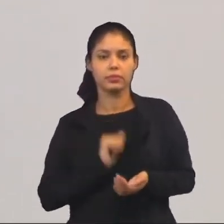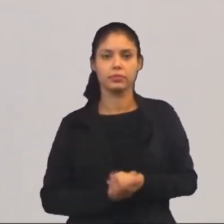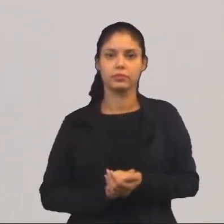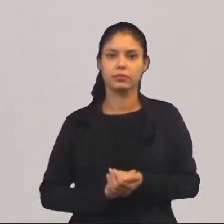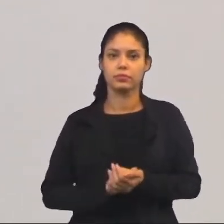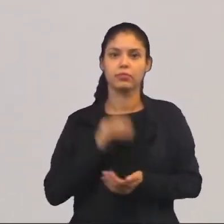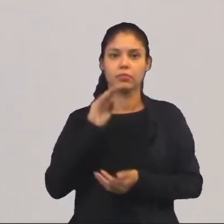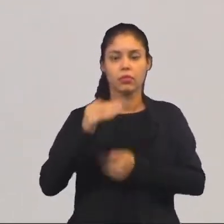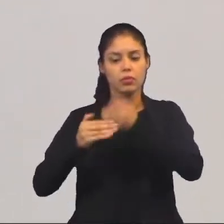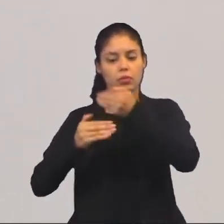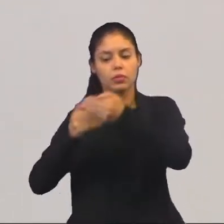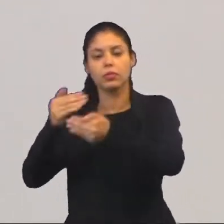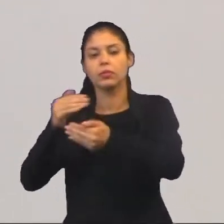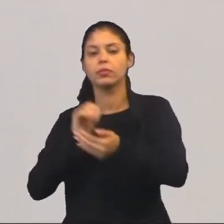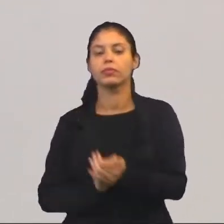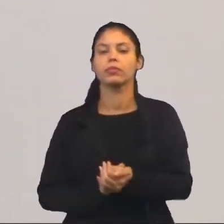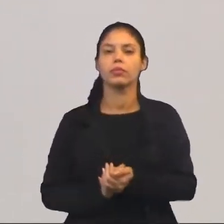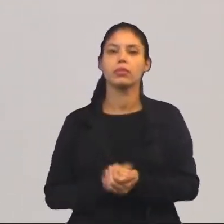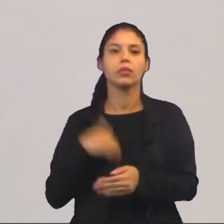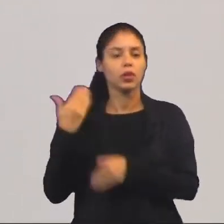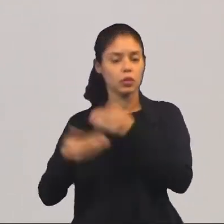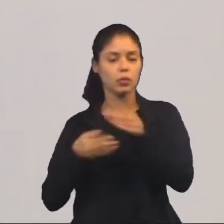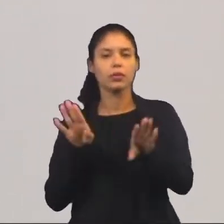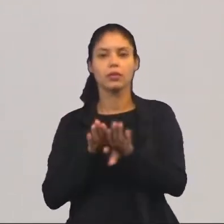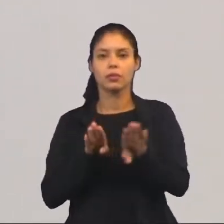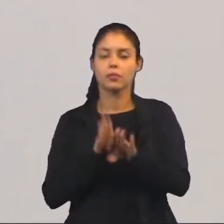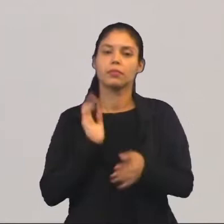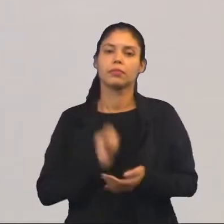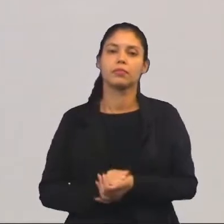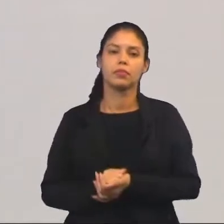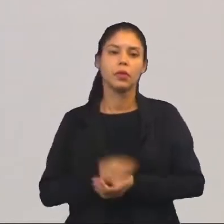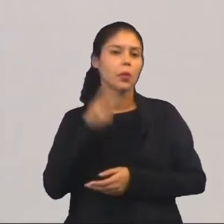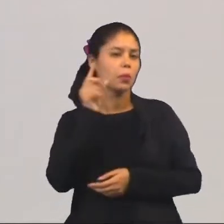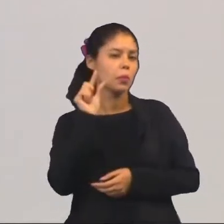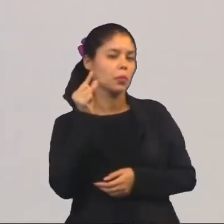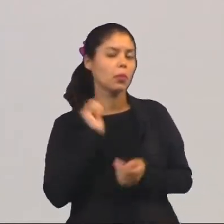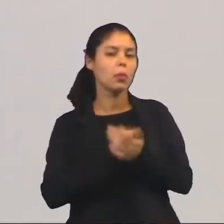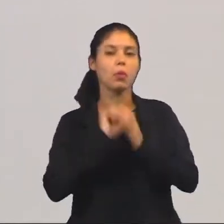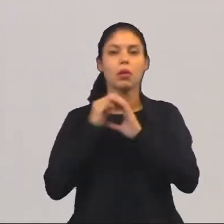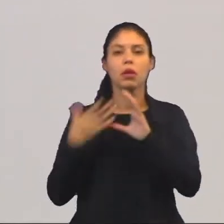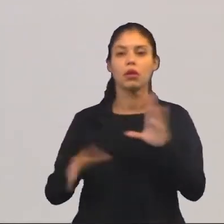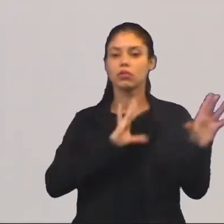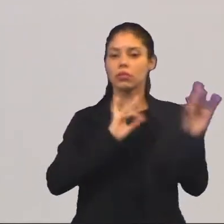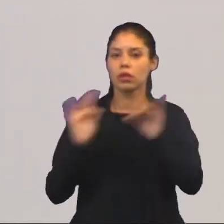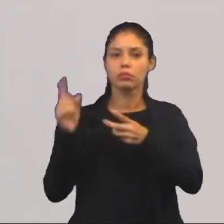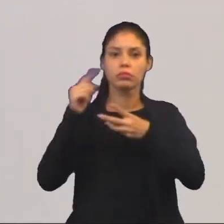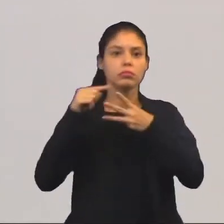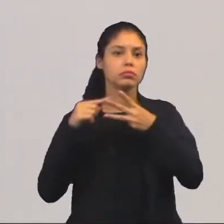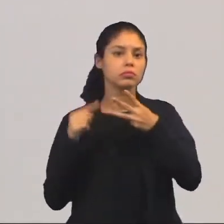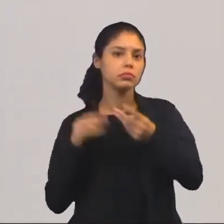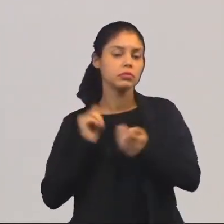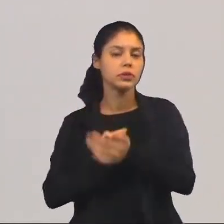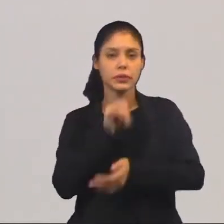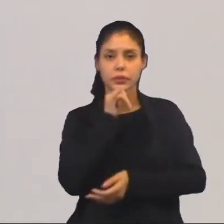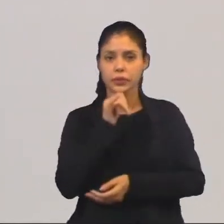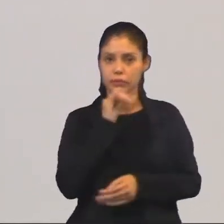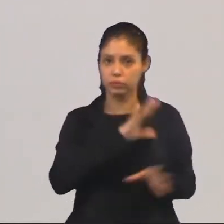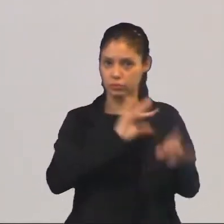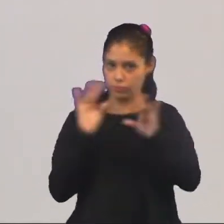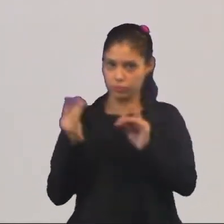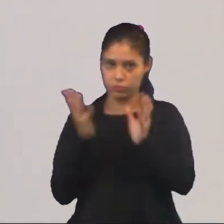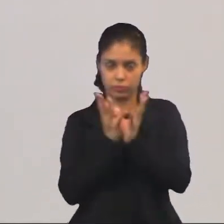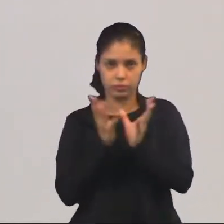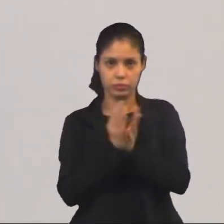alimentos ultraprocessados e os alimentos processados, né? Vimos um pouquinho de suas características e também alguns exemplos